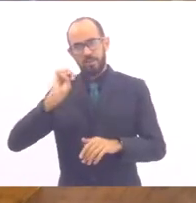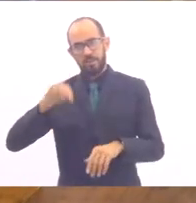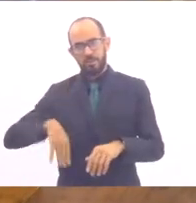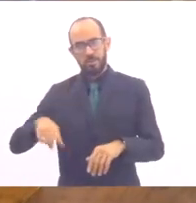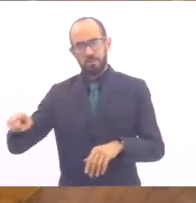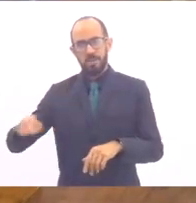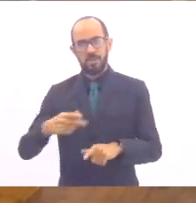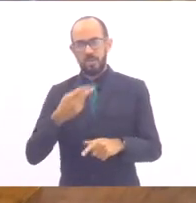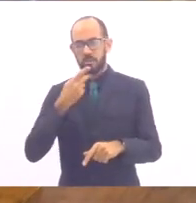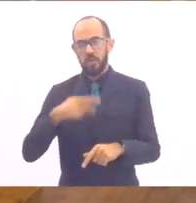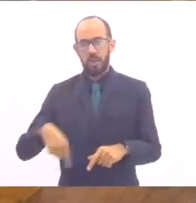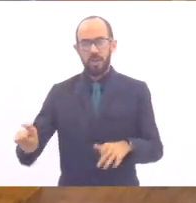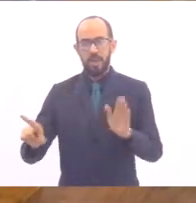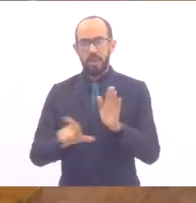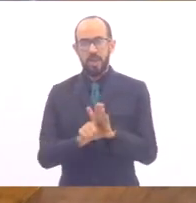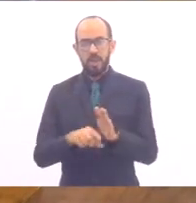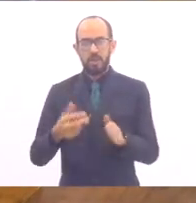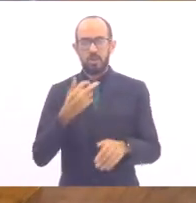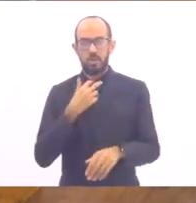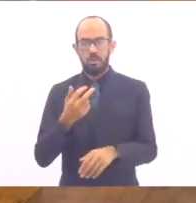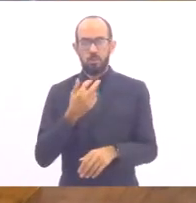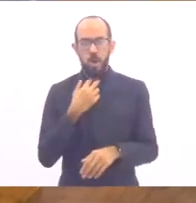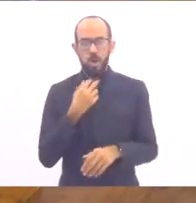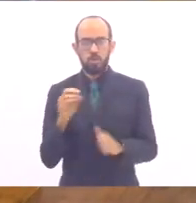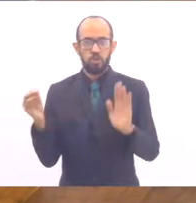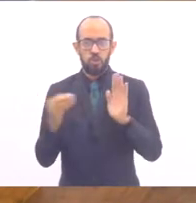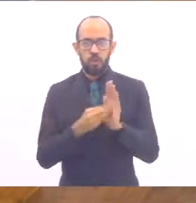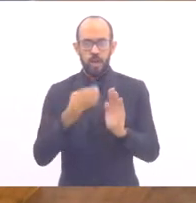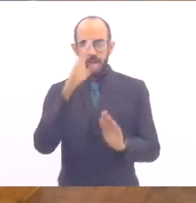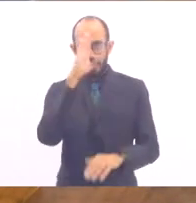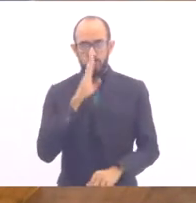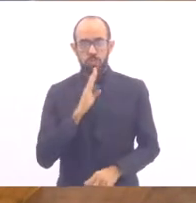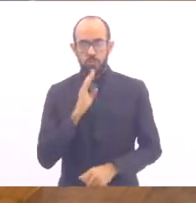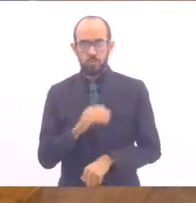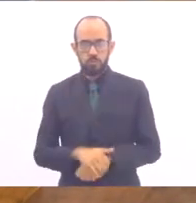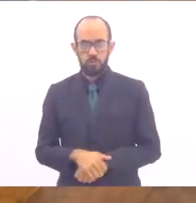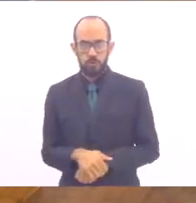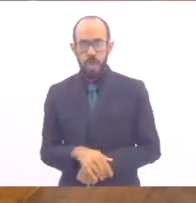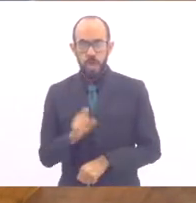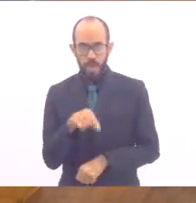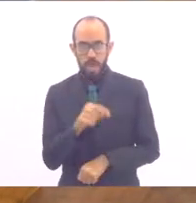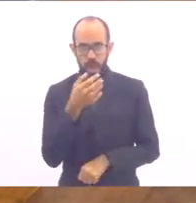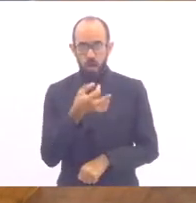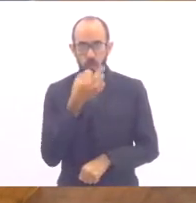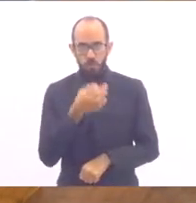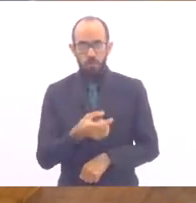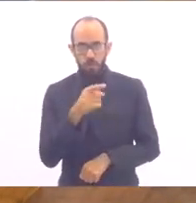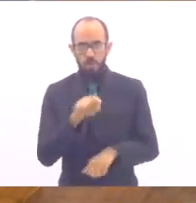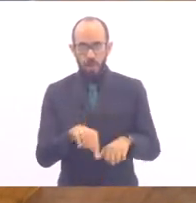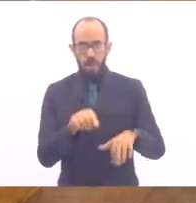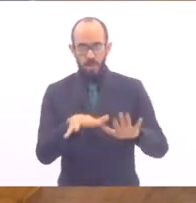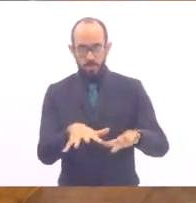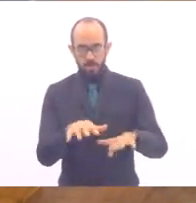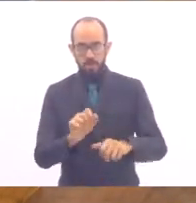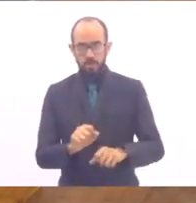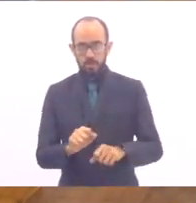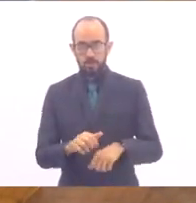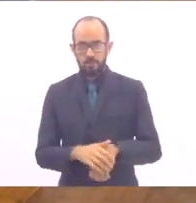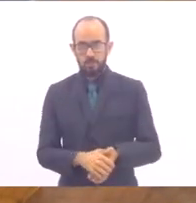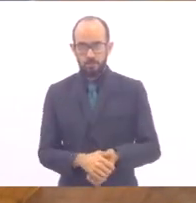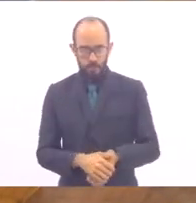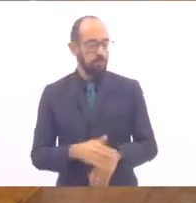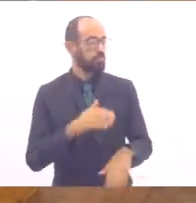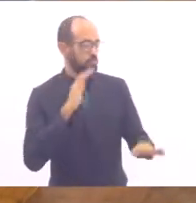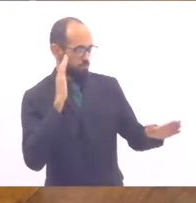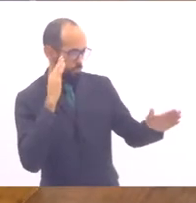não podia ser imposta a destinação gratuita. É isso que está no parecer. Todo mundo entendia...